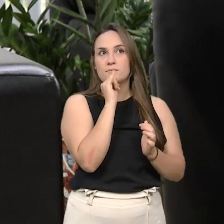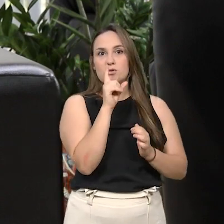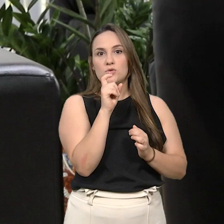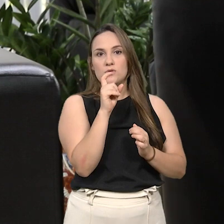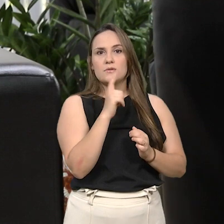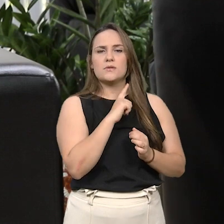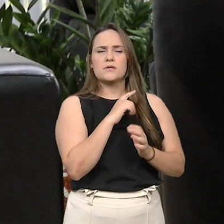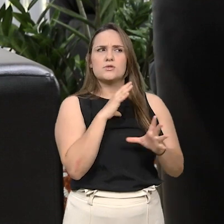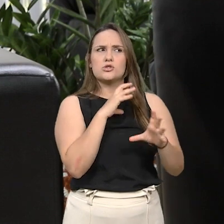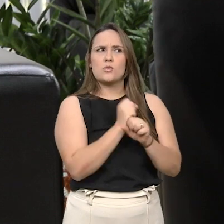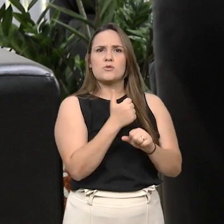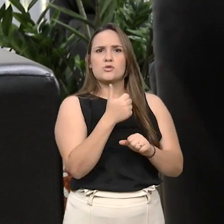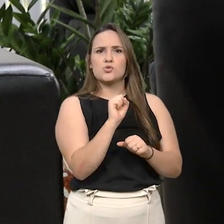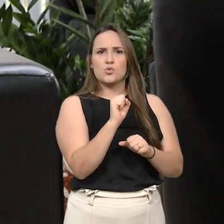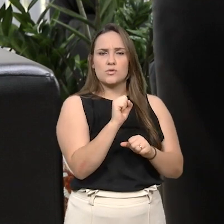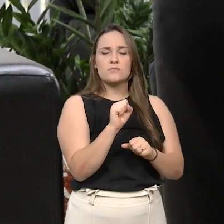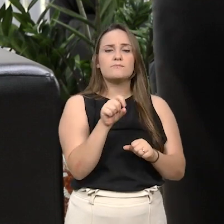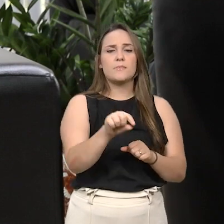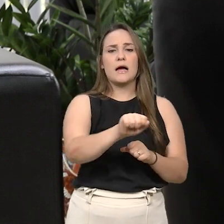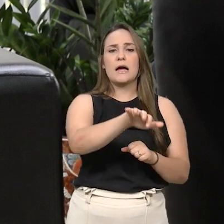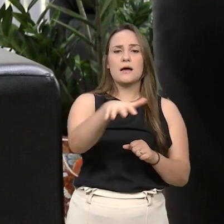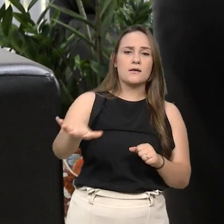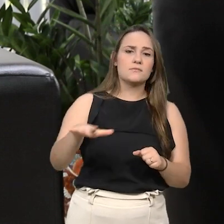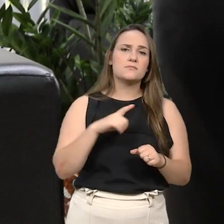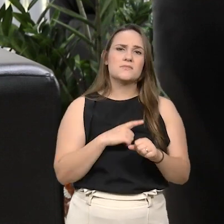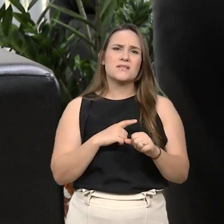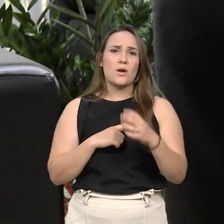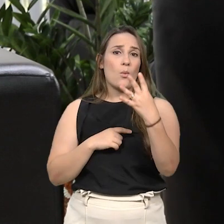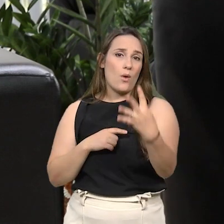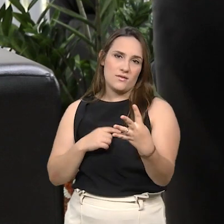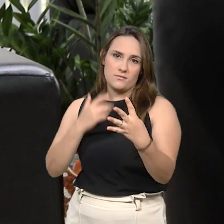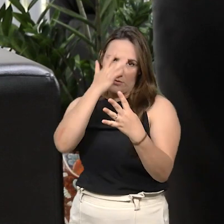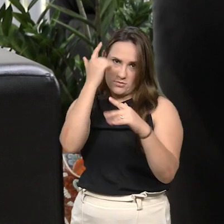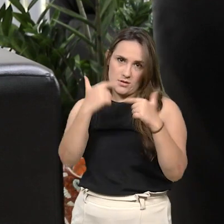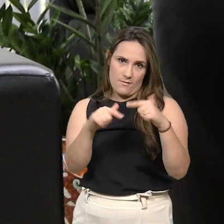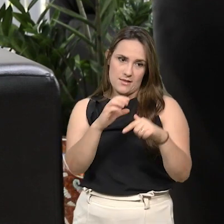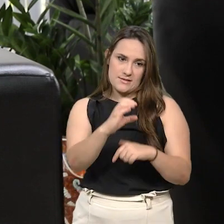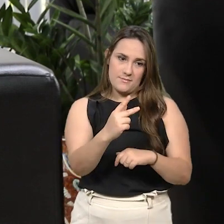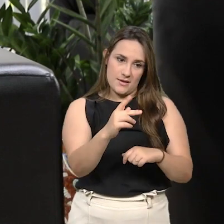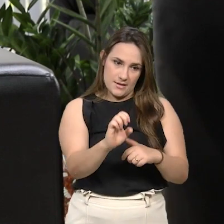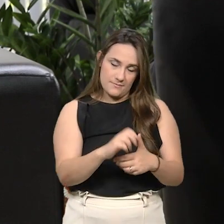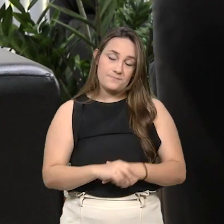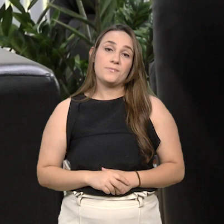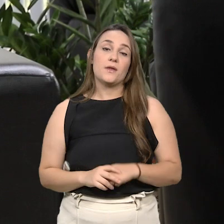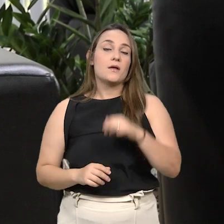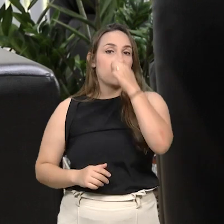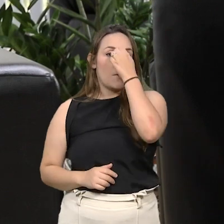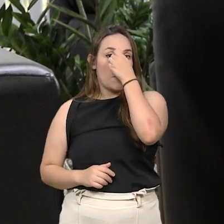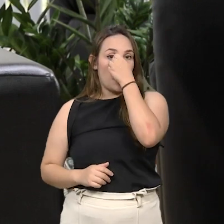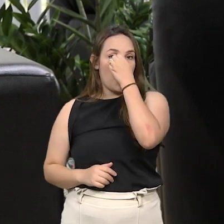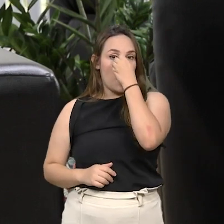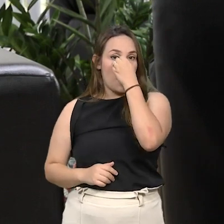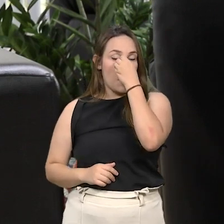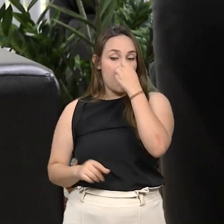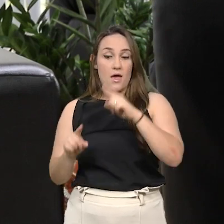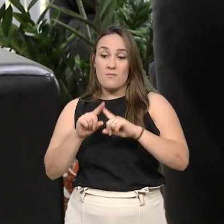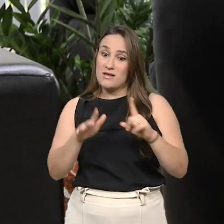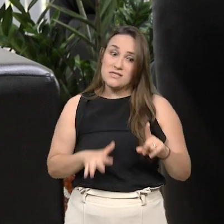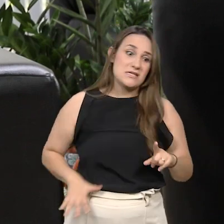Dourados, lá existem em torno de 18 servidores. Você vai em Aquidauana, por exemplo, lá existem 4 servidores. Mas todos